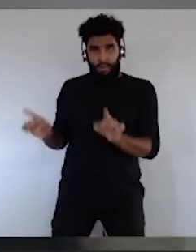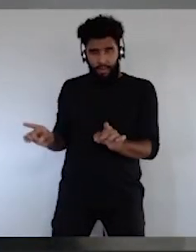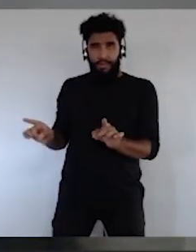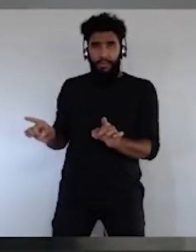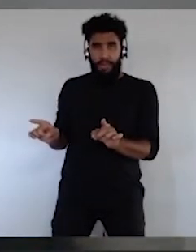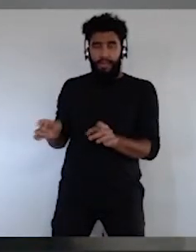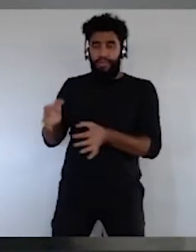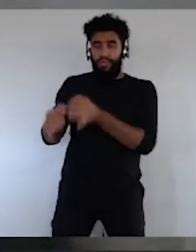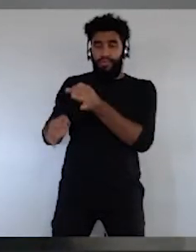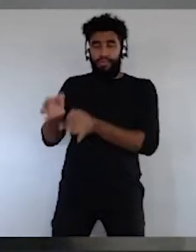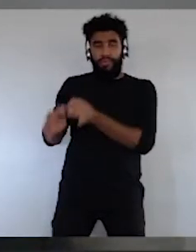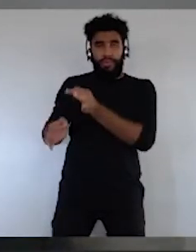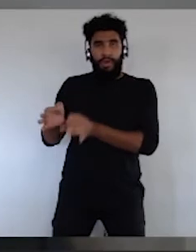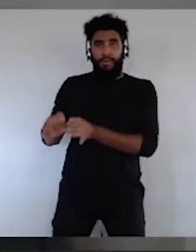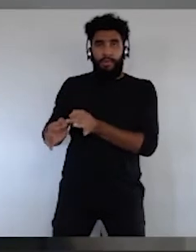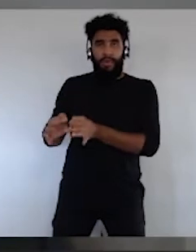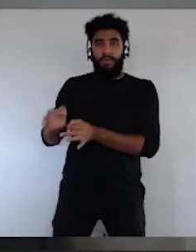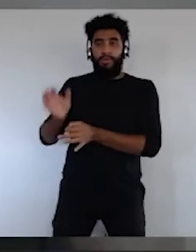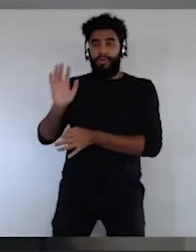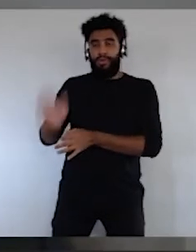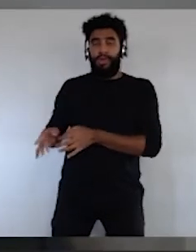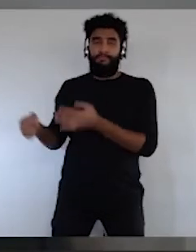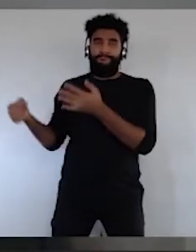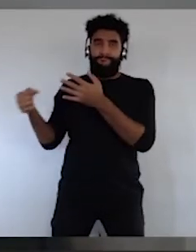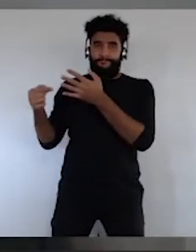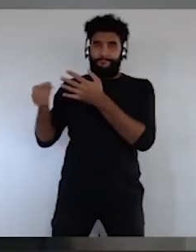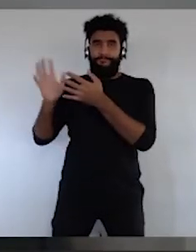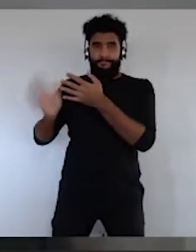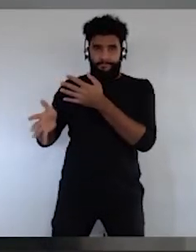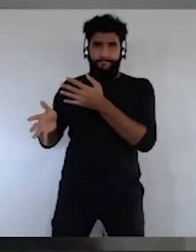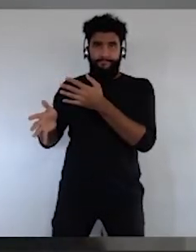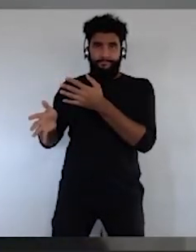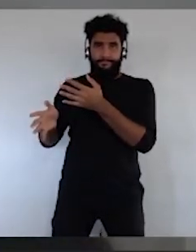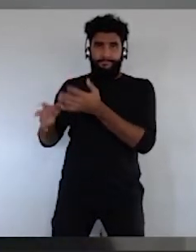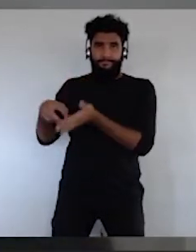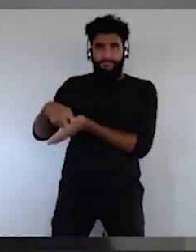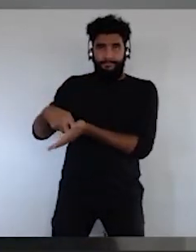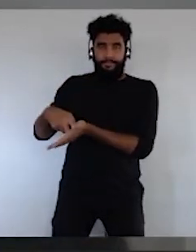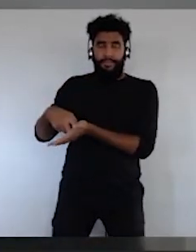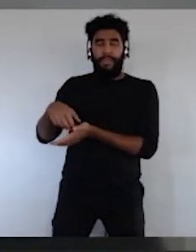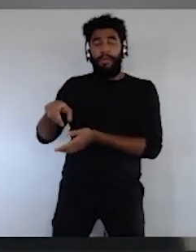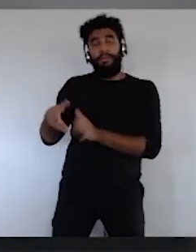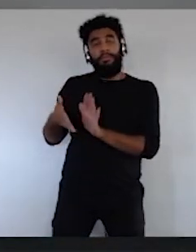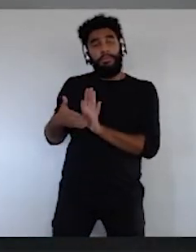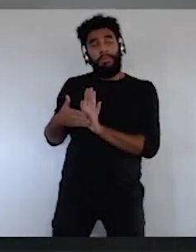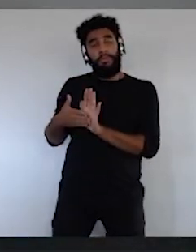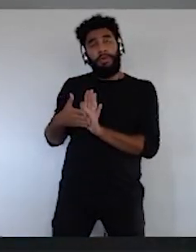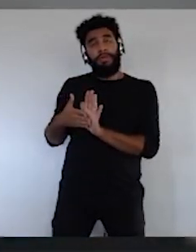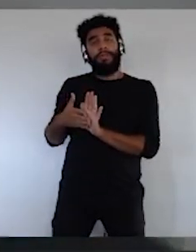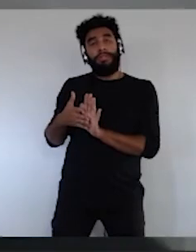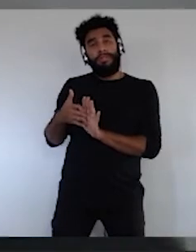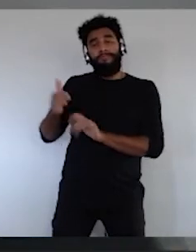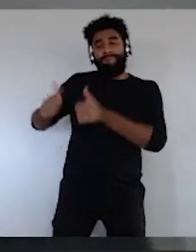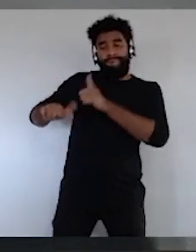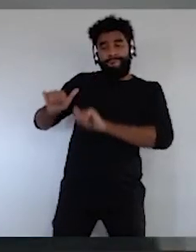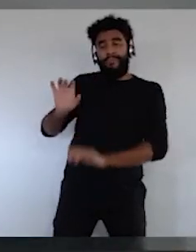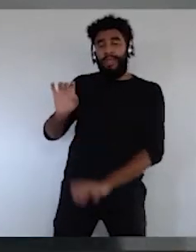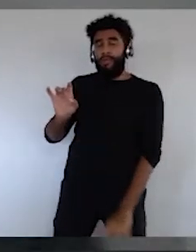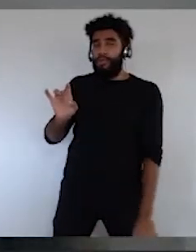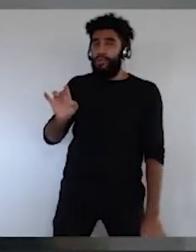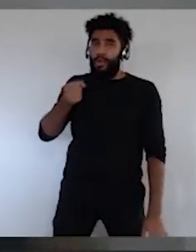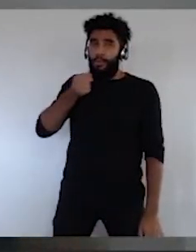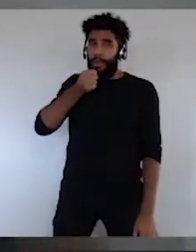ao Marcelo também. Marcelo tem acompanhado muito de perto essa questão de uma PEC que está circulando, está sendo